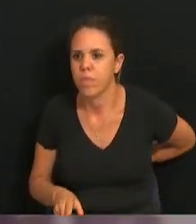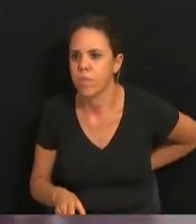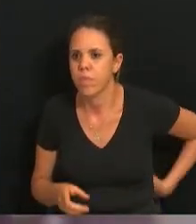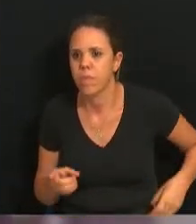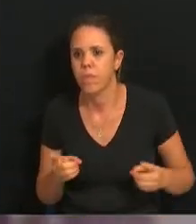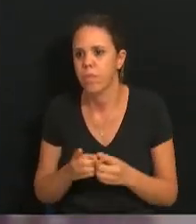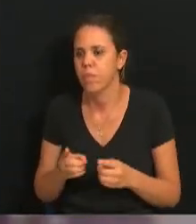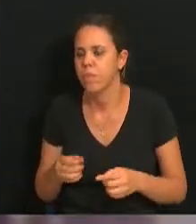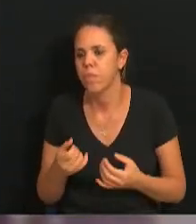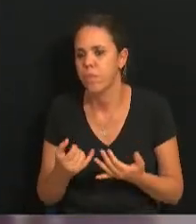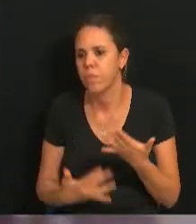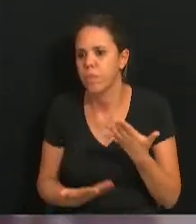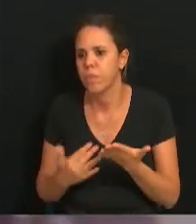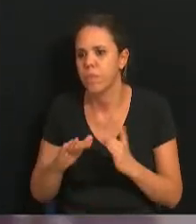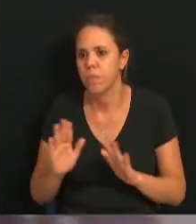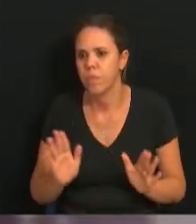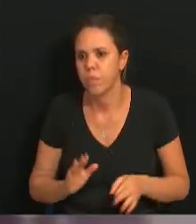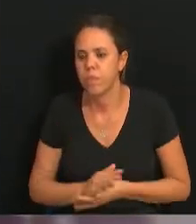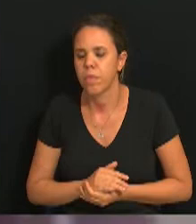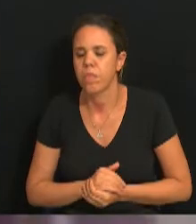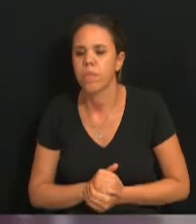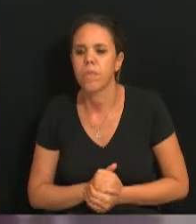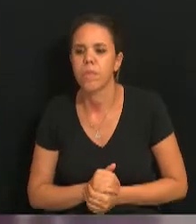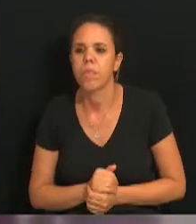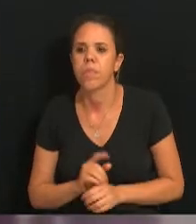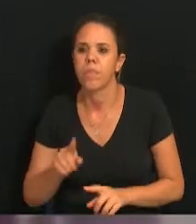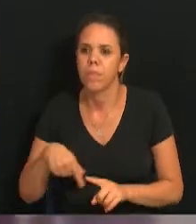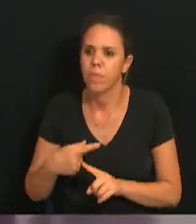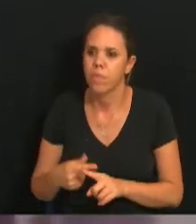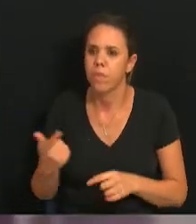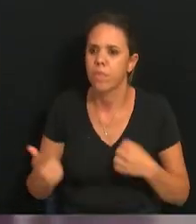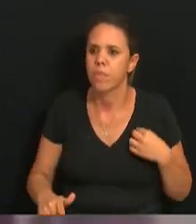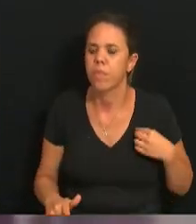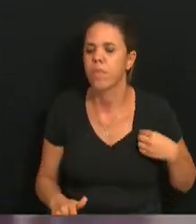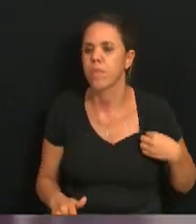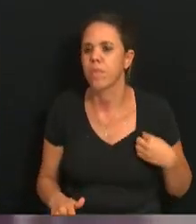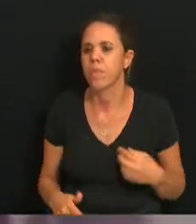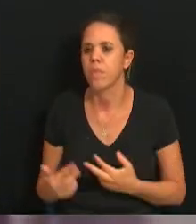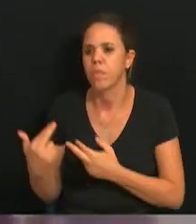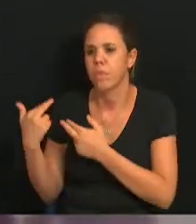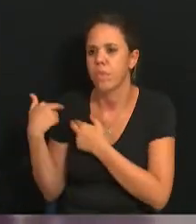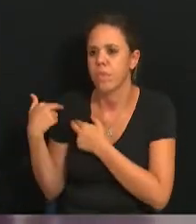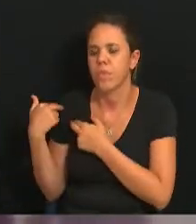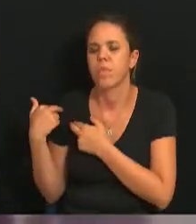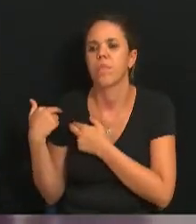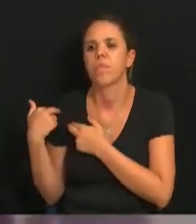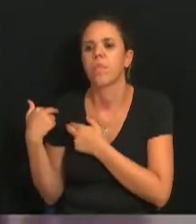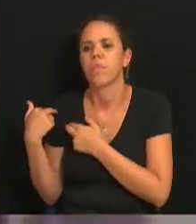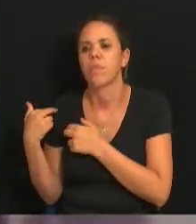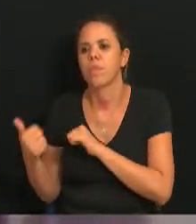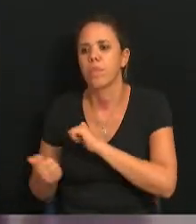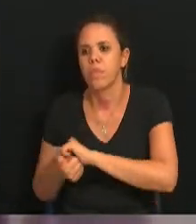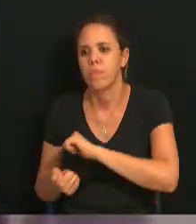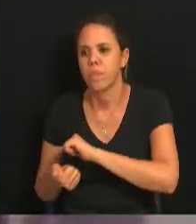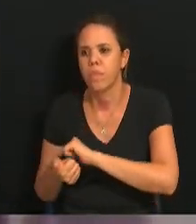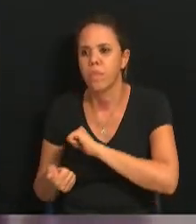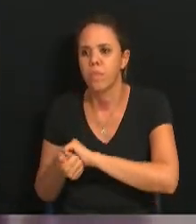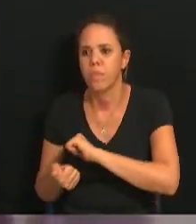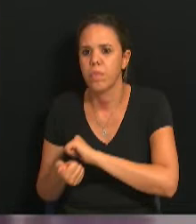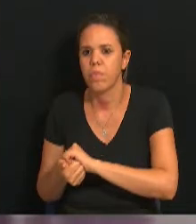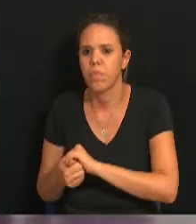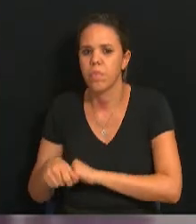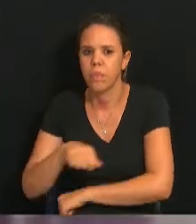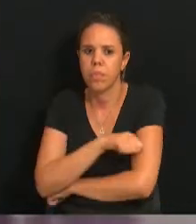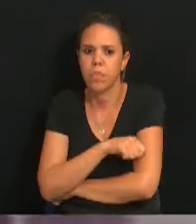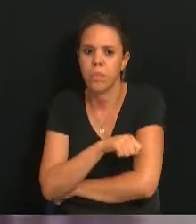à demanda da escola. Então, mais uma vez, isso recai sobre o atendimento na qualidade da educação dos nossos estudantes.